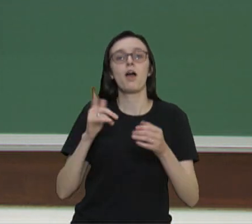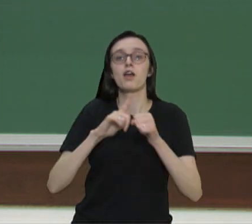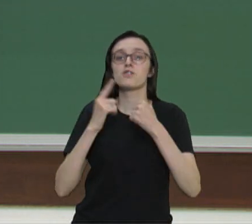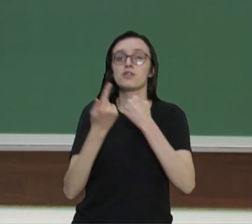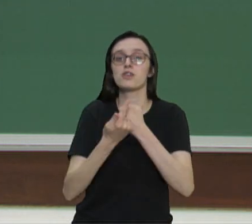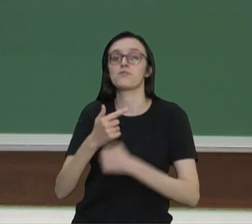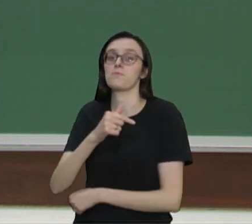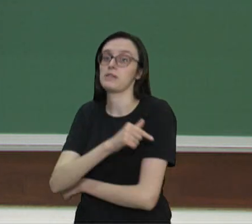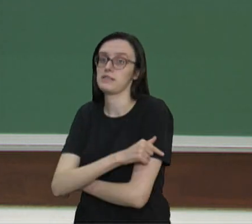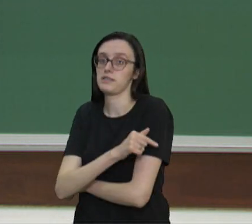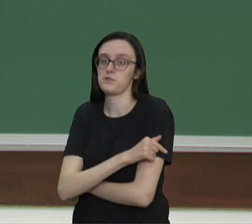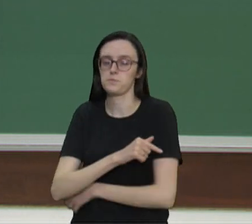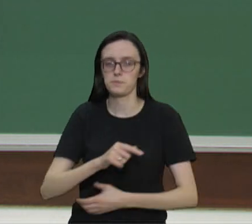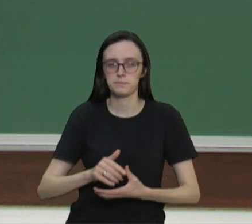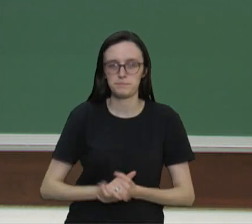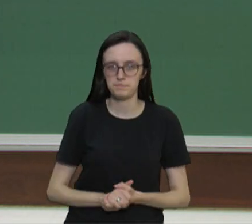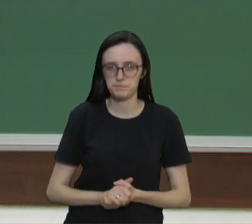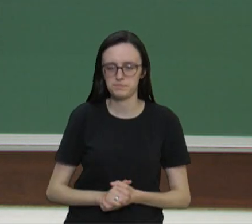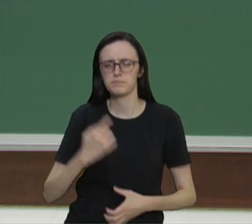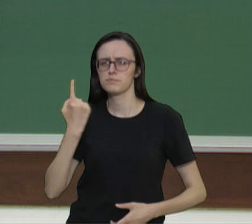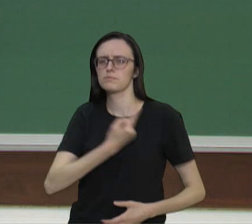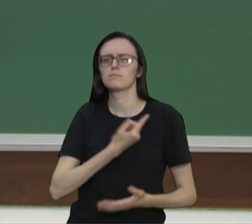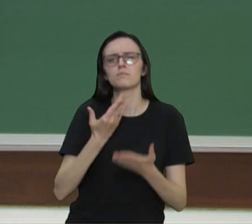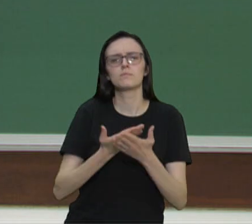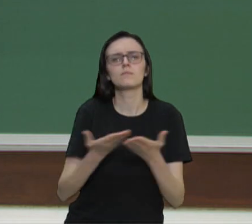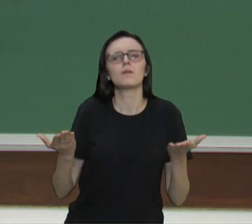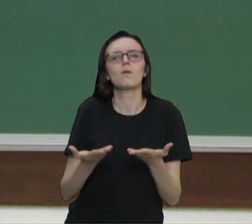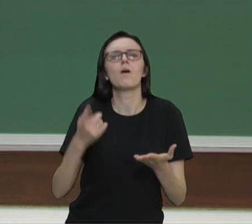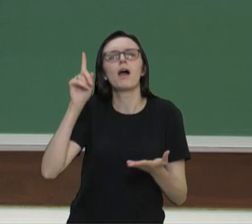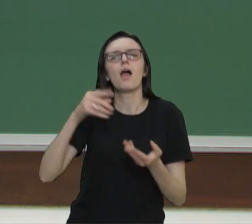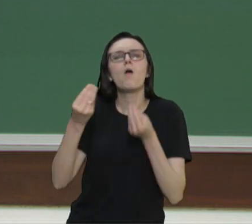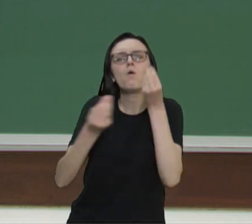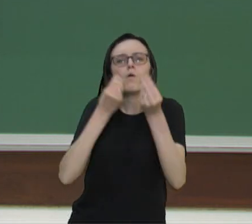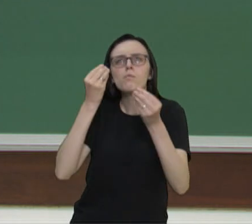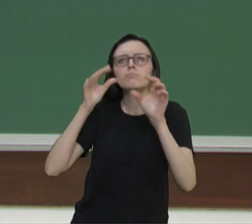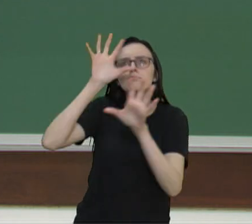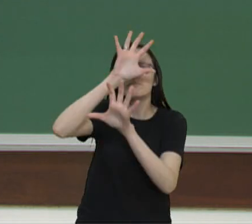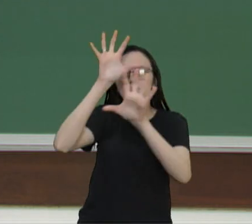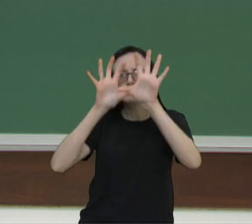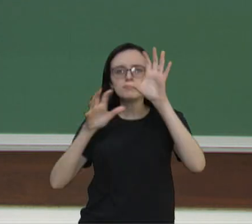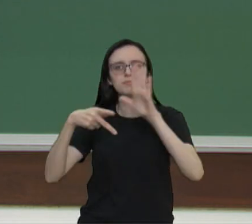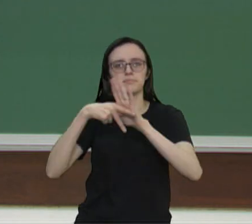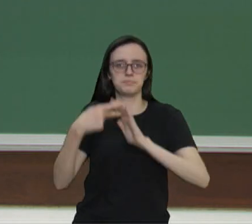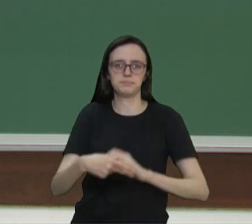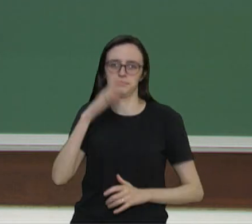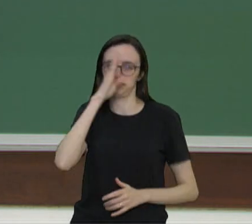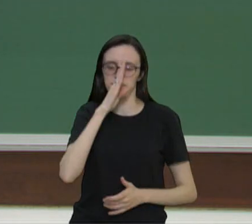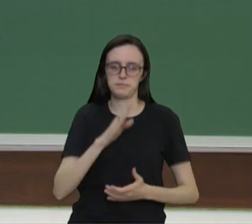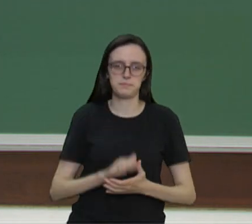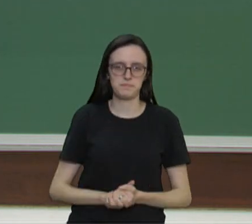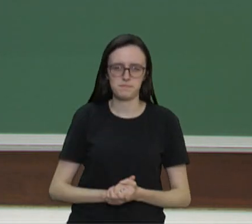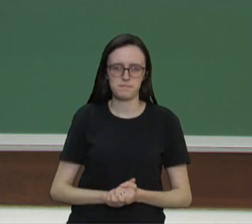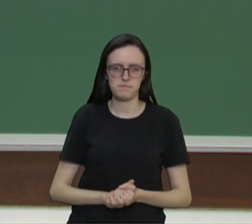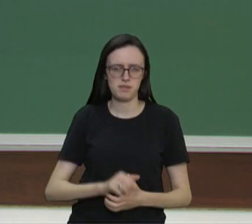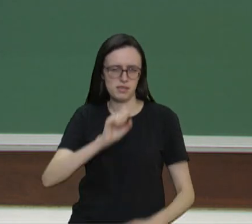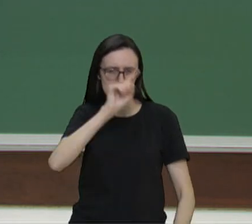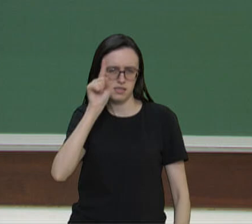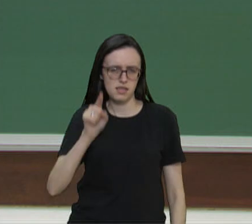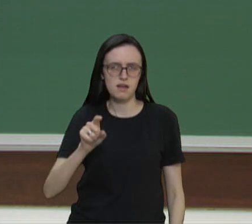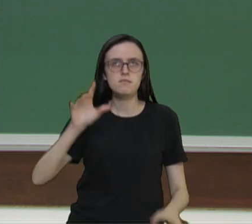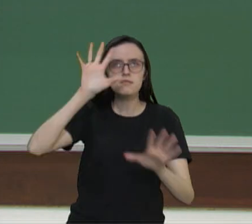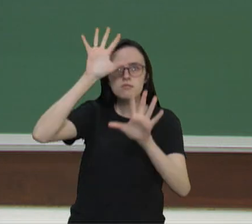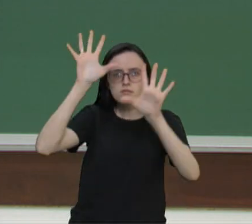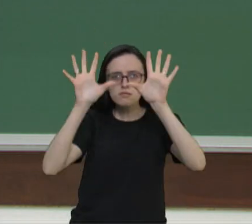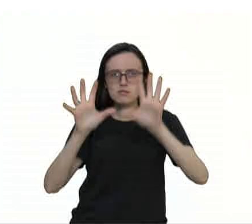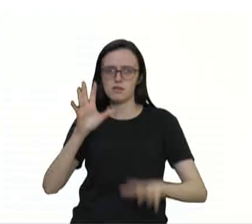Geografia para o 7º ano. Vamos estudar hoje a formação do território brasileiro. Será que o território brasileiro, como